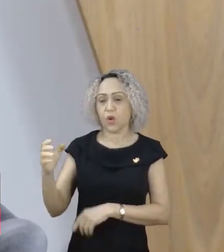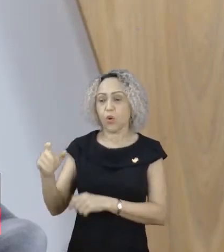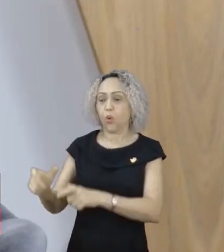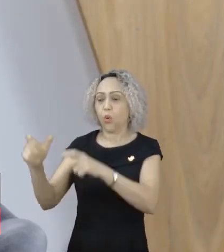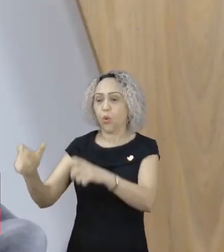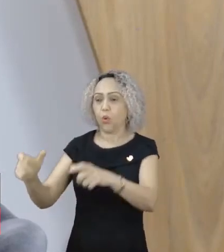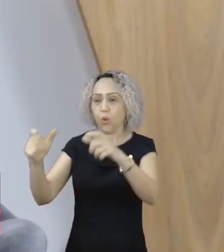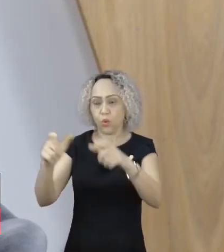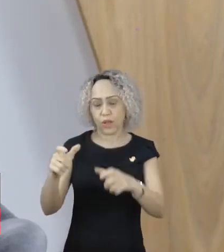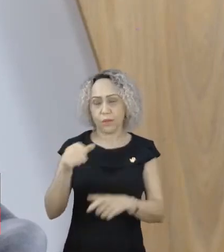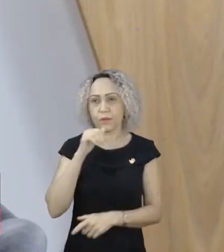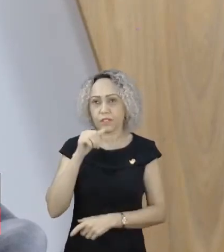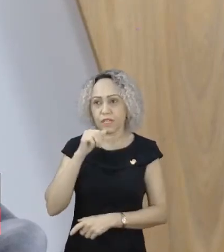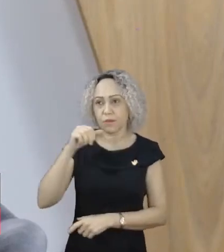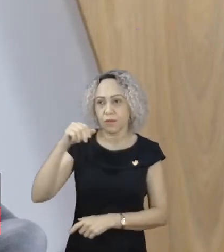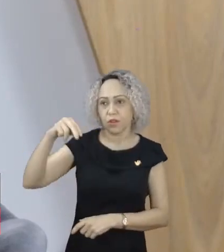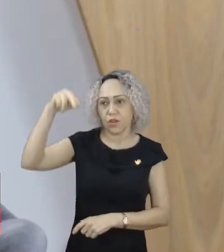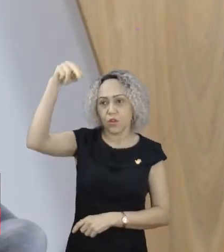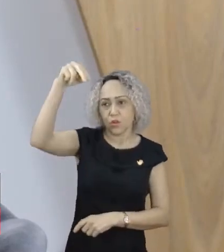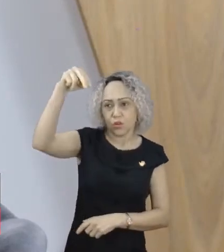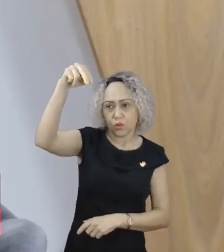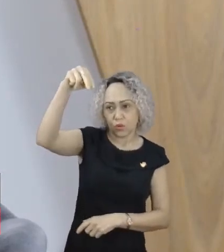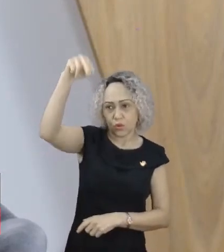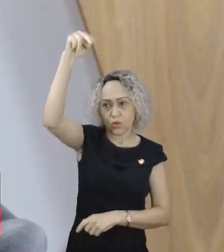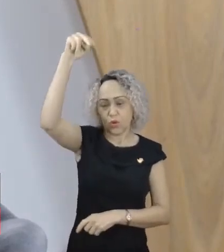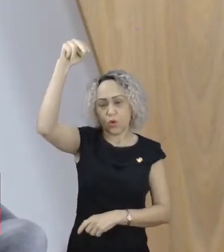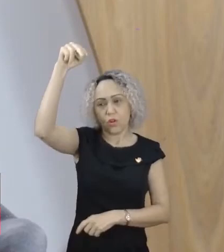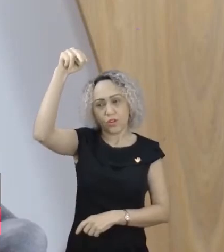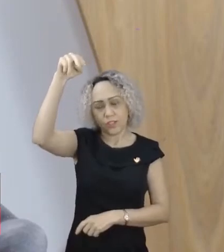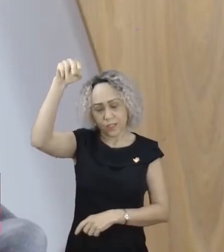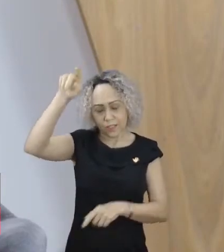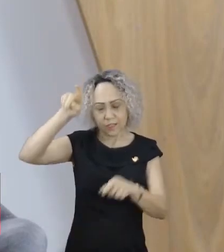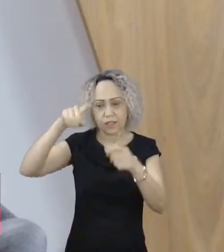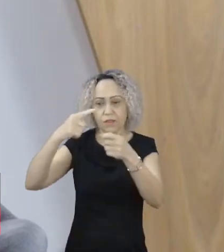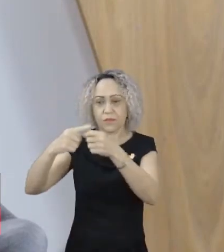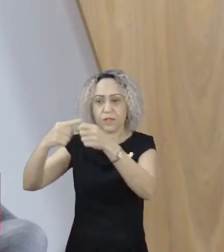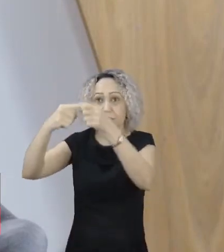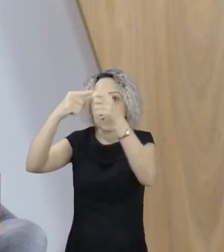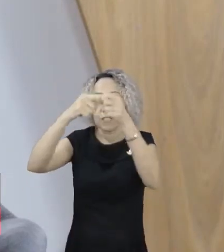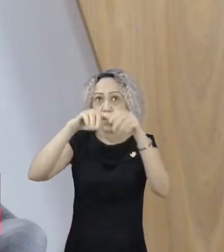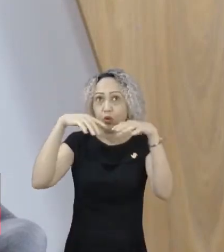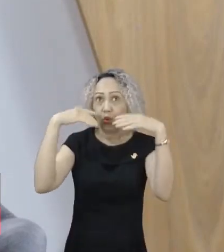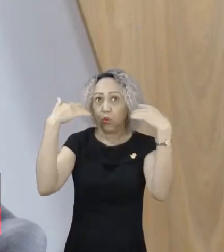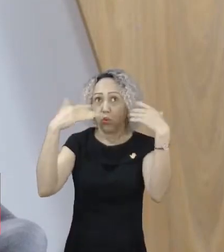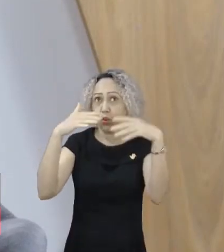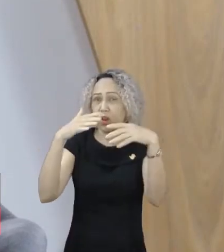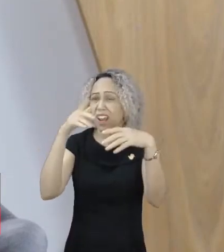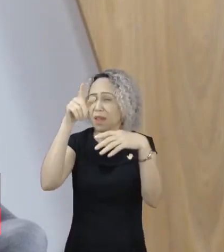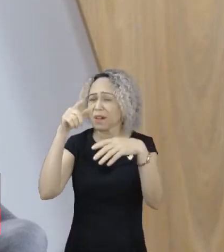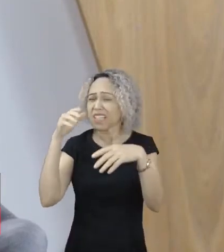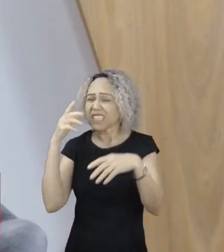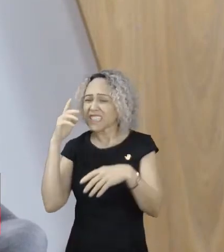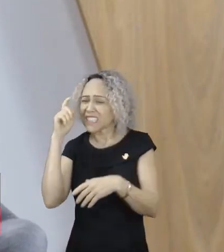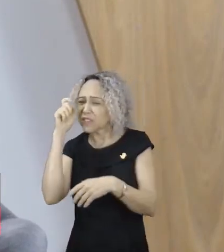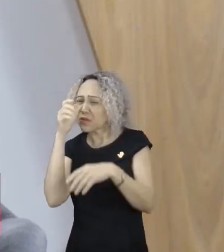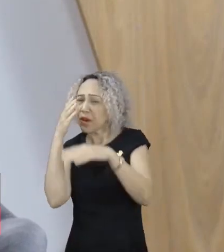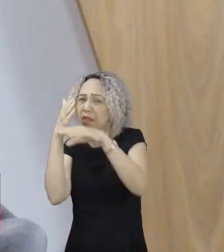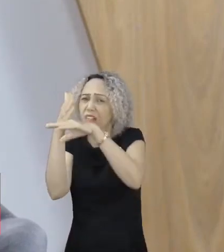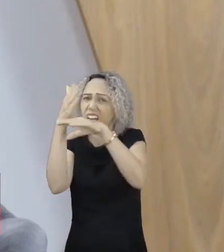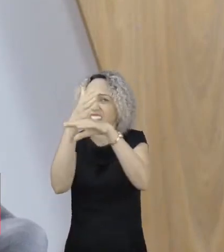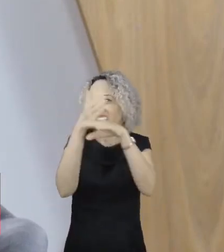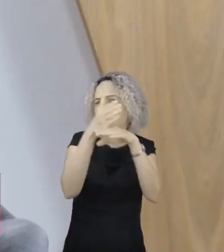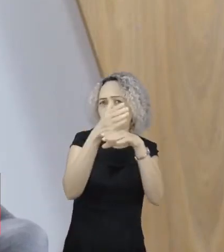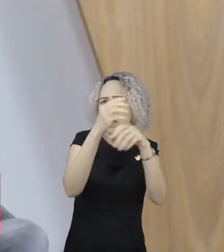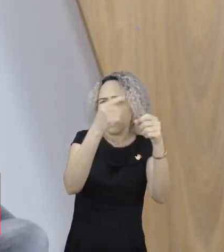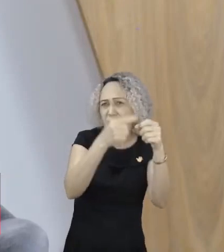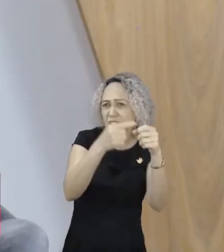é no Nordeste. O Norte tem um grande número de cidades, porque o Norte é uma região muito difícil de acesso, né, não é tão fácil de uma cidade para outra.